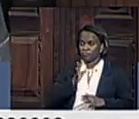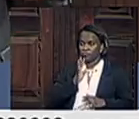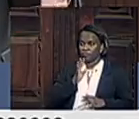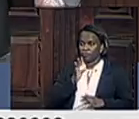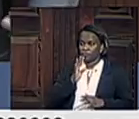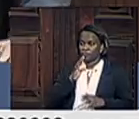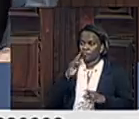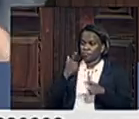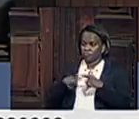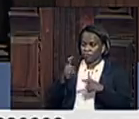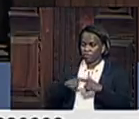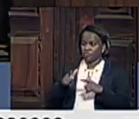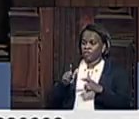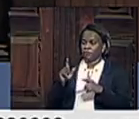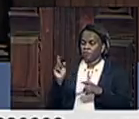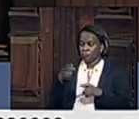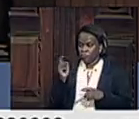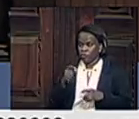das questões tributárias